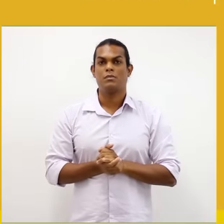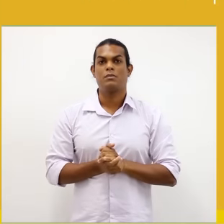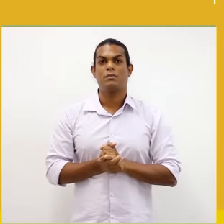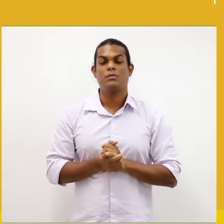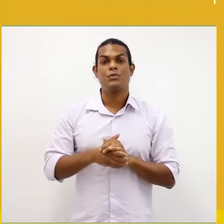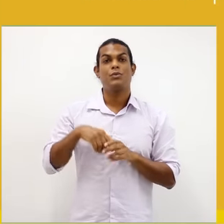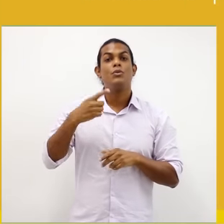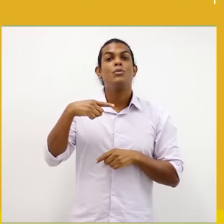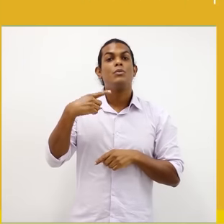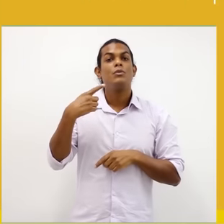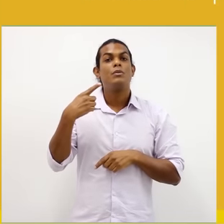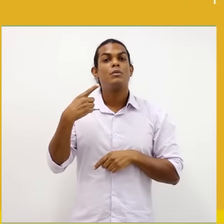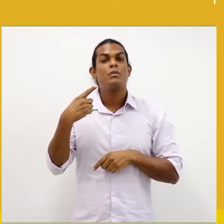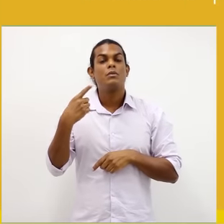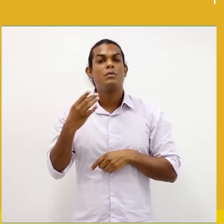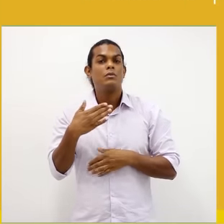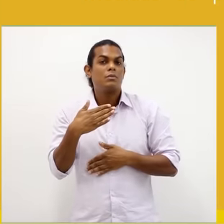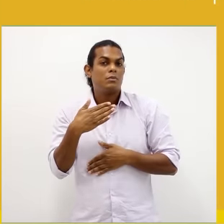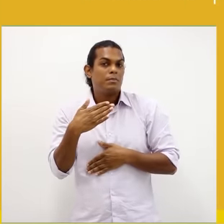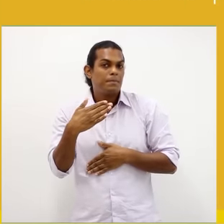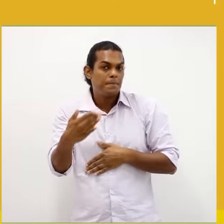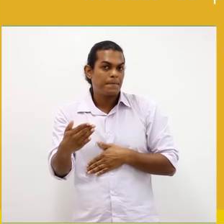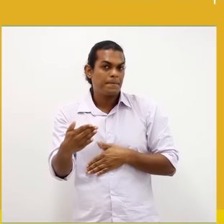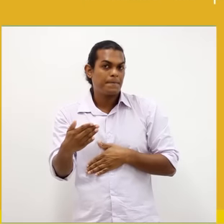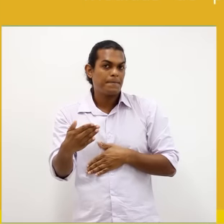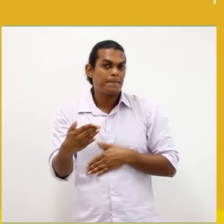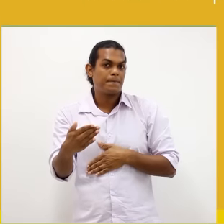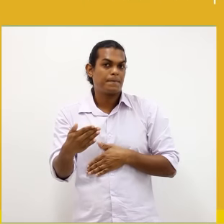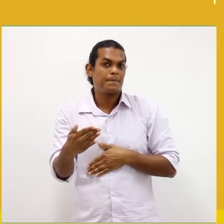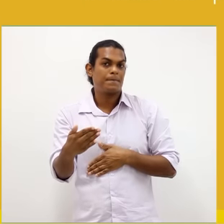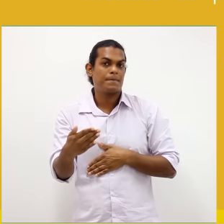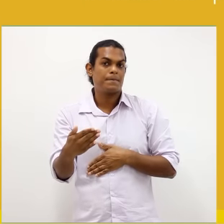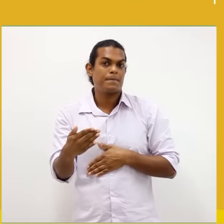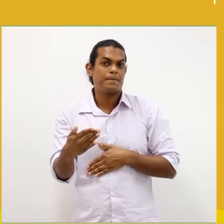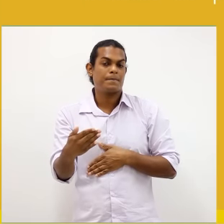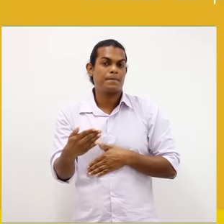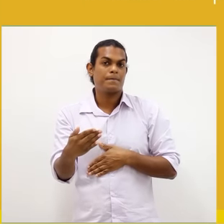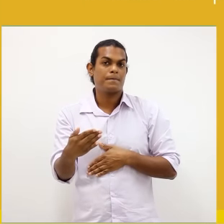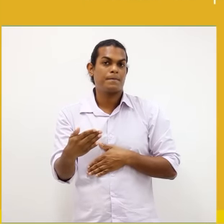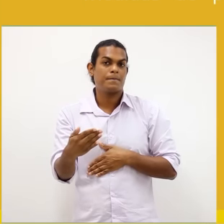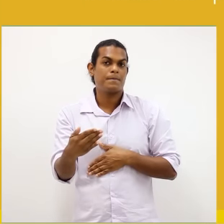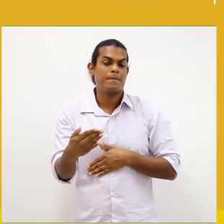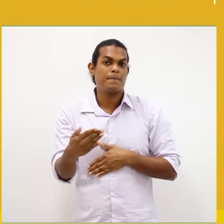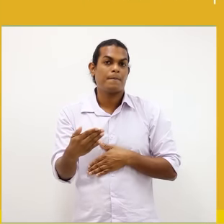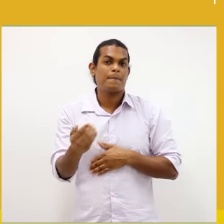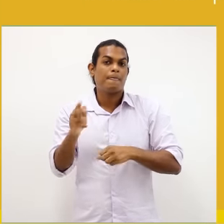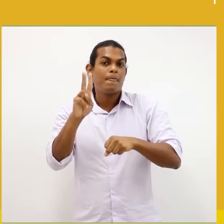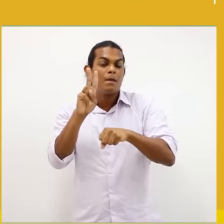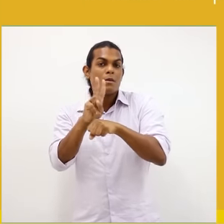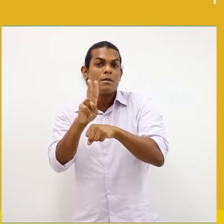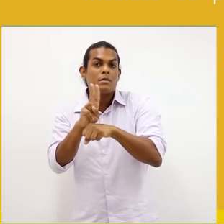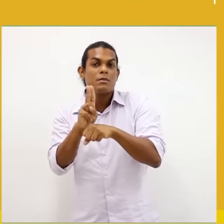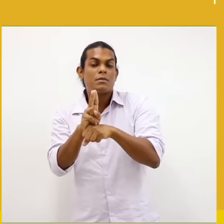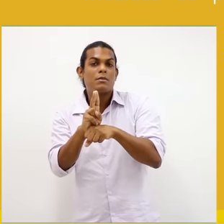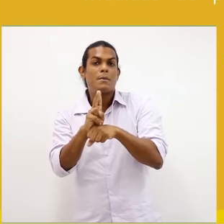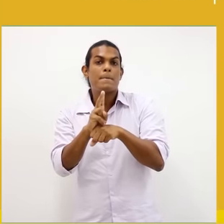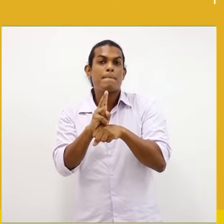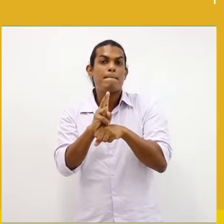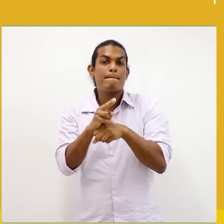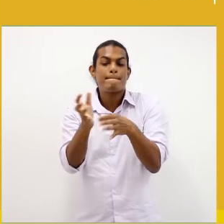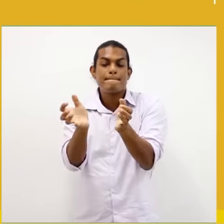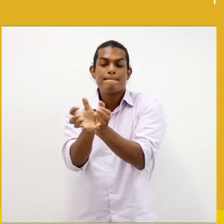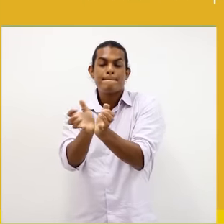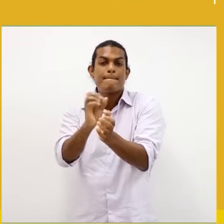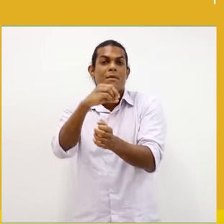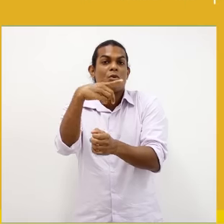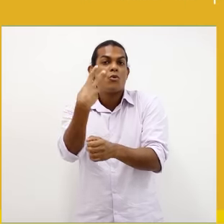Outra etapa desse desenvolvimento do Programa de Prevenção de Riscos Ambientais é a medida de proteção coletiva individual. Essas medidas de proteção coletiva